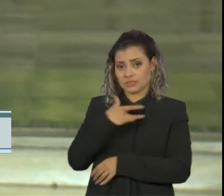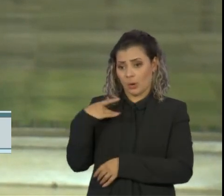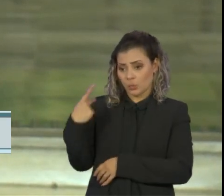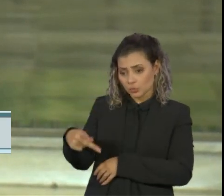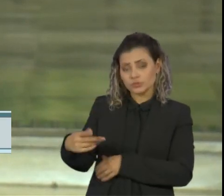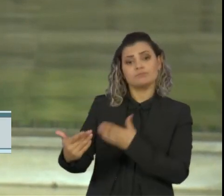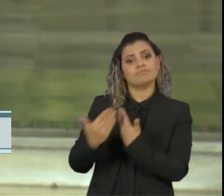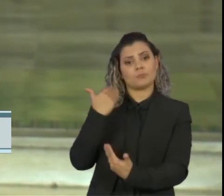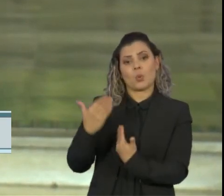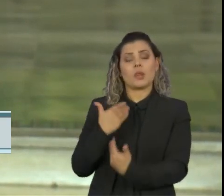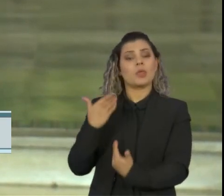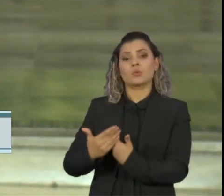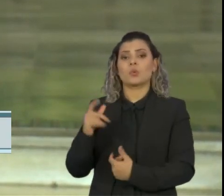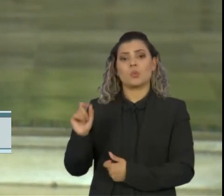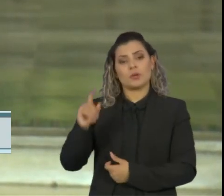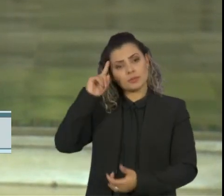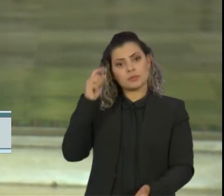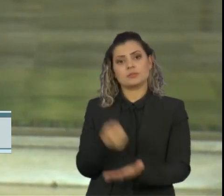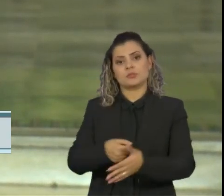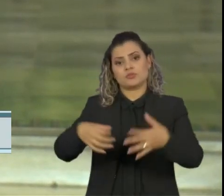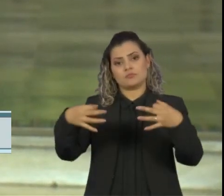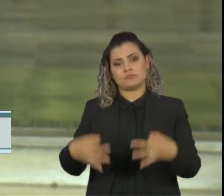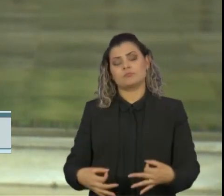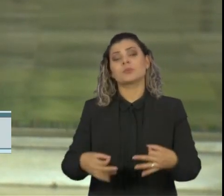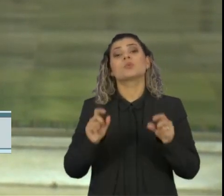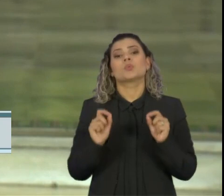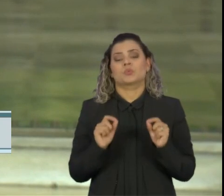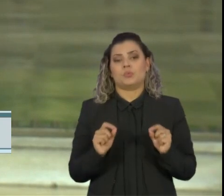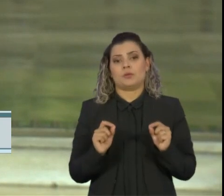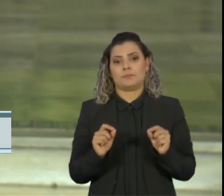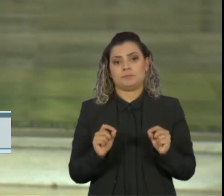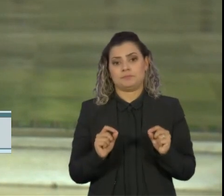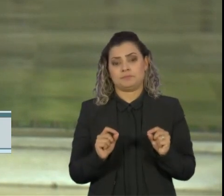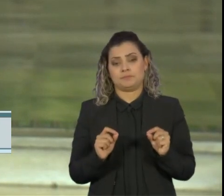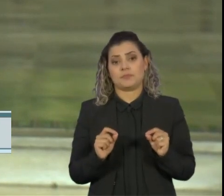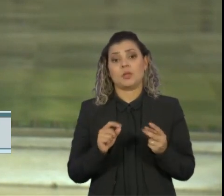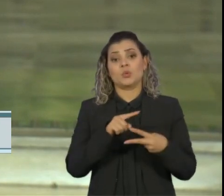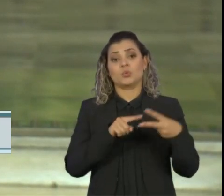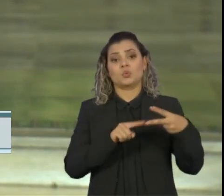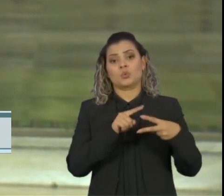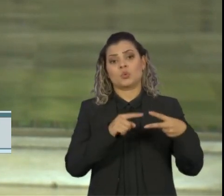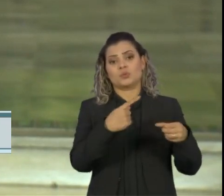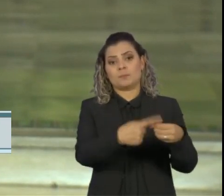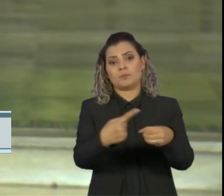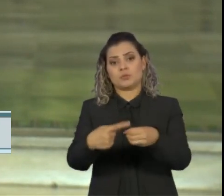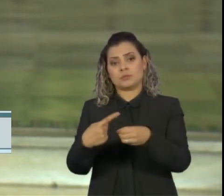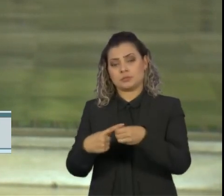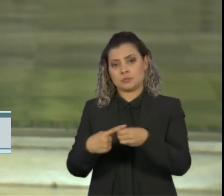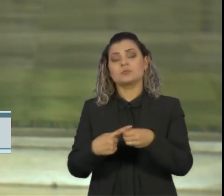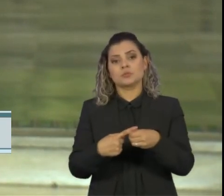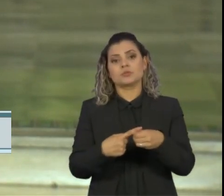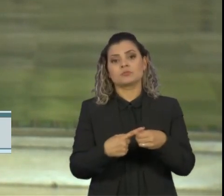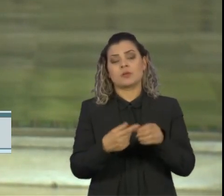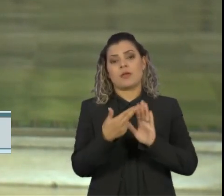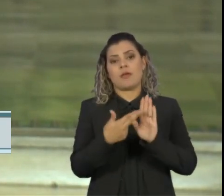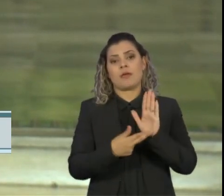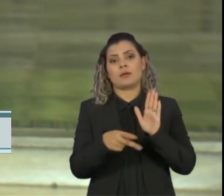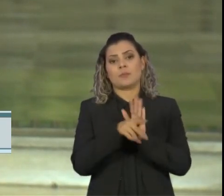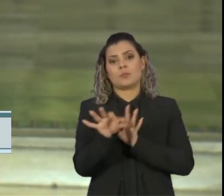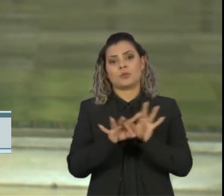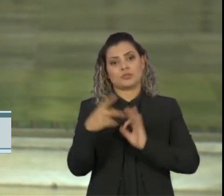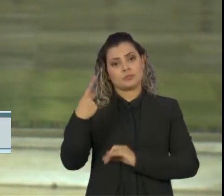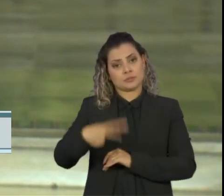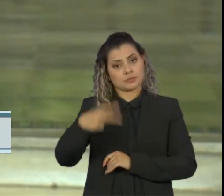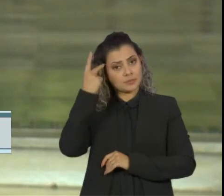Comitê de Saúde determinou a reclassificação de 2 regiões dentro dos critérios estabelecidos pelo Plano São